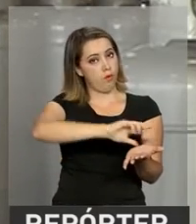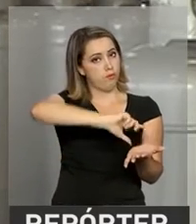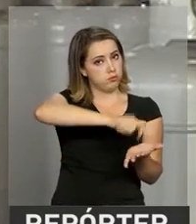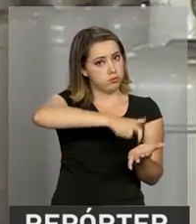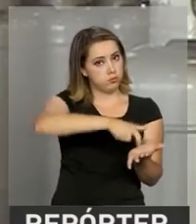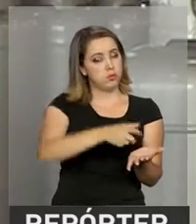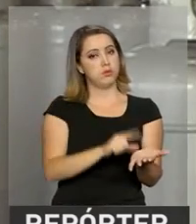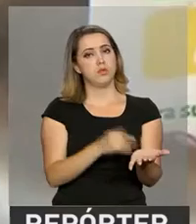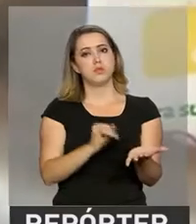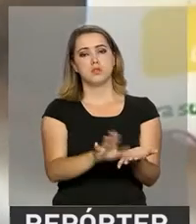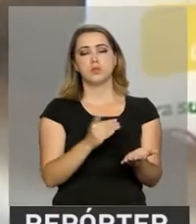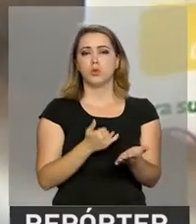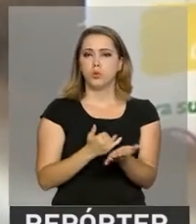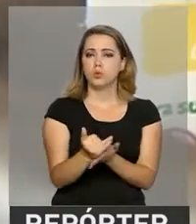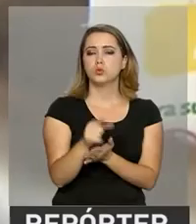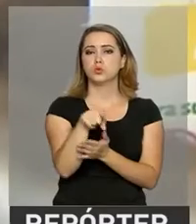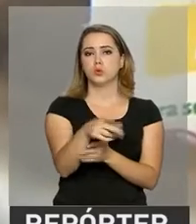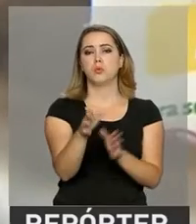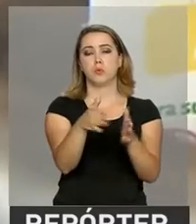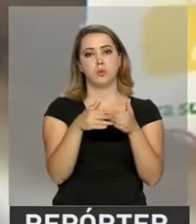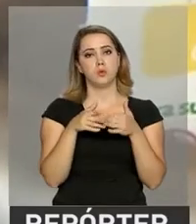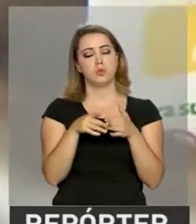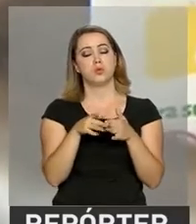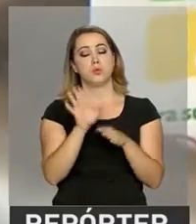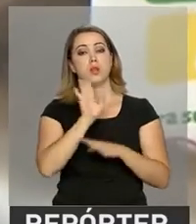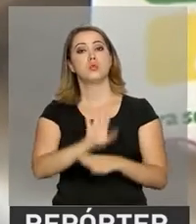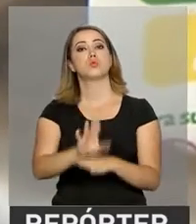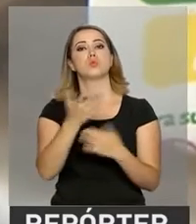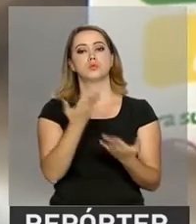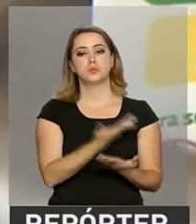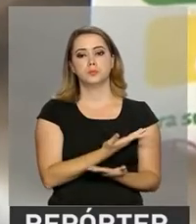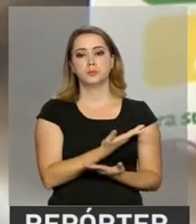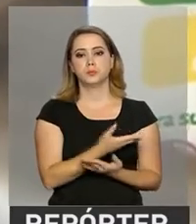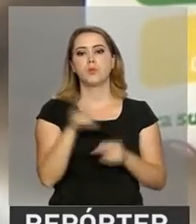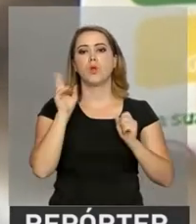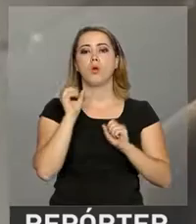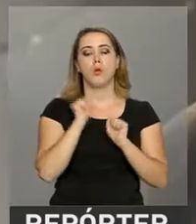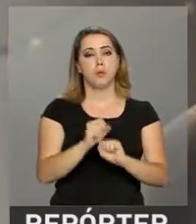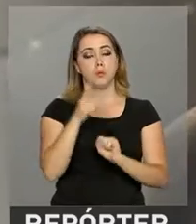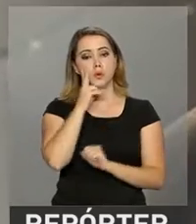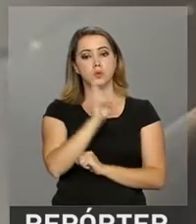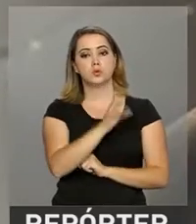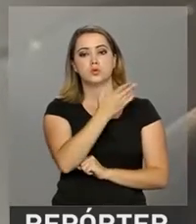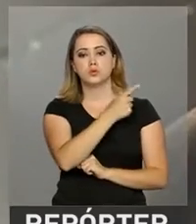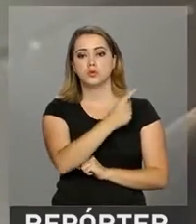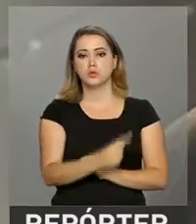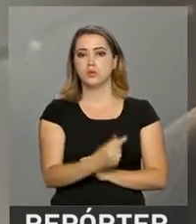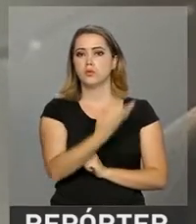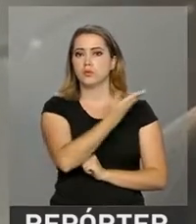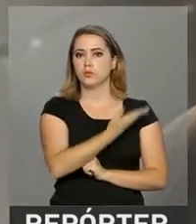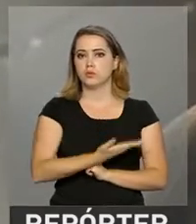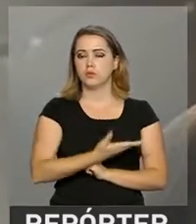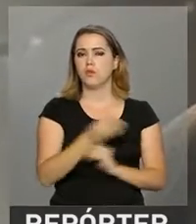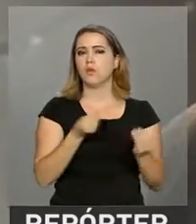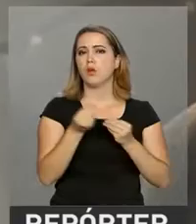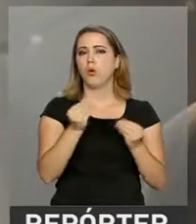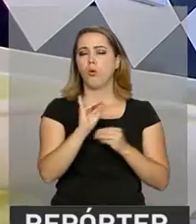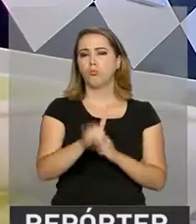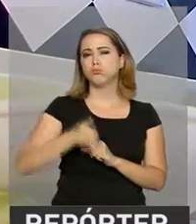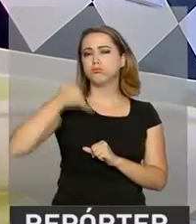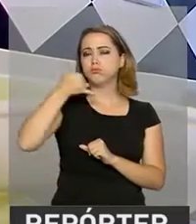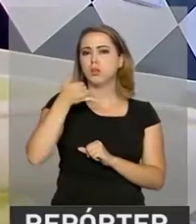em chamas pensa técnica na etiqueta dá pra conferir instruções de instalação e também o telefone da assistência técnica